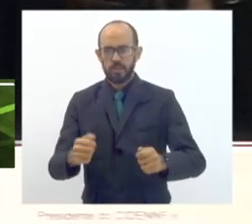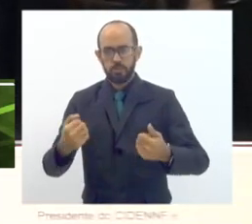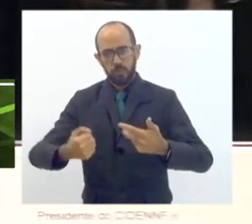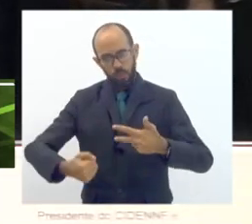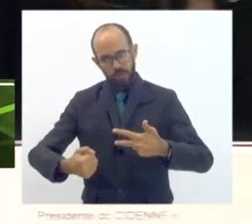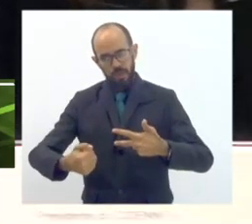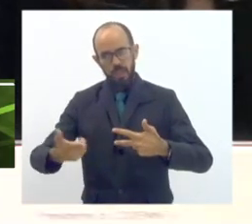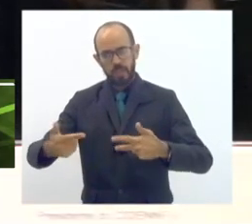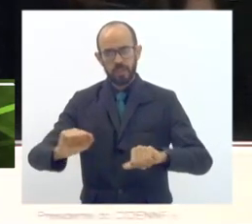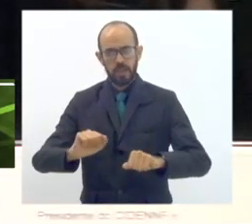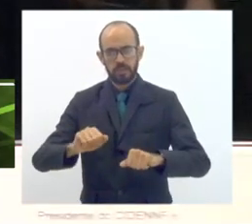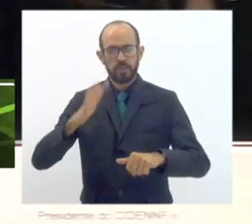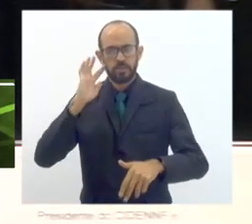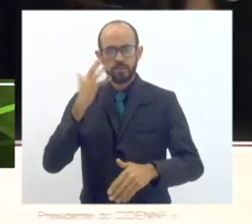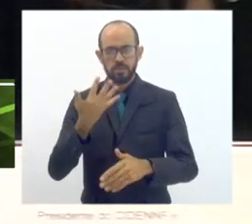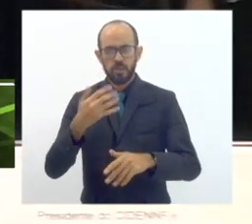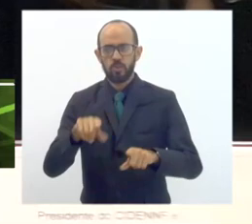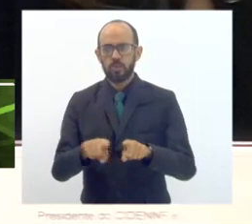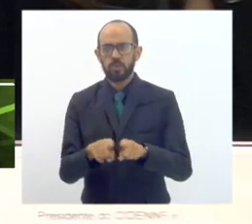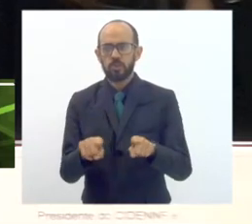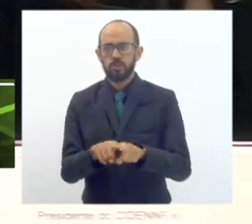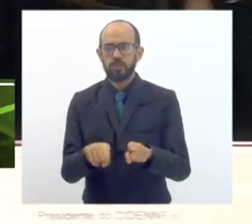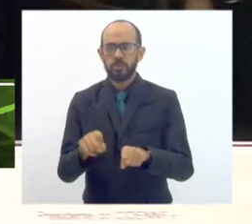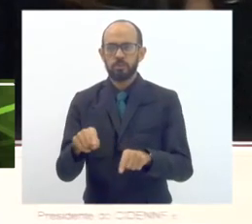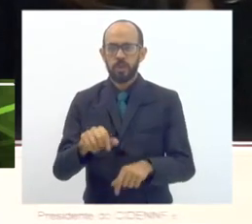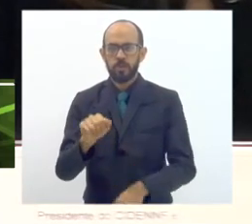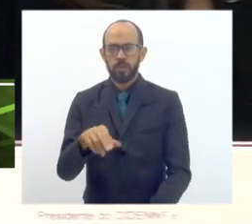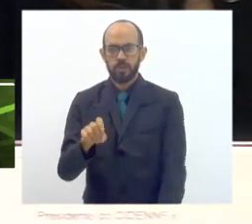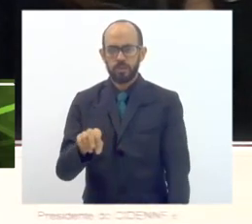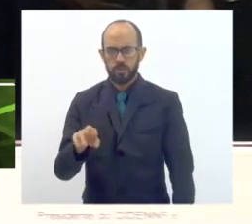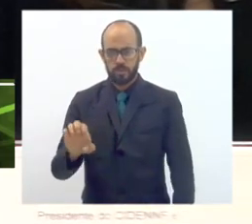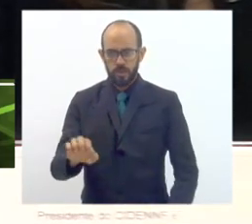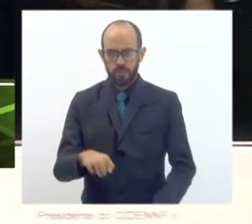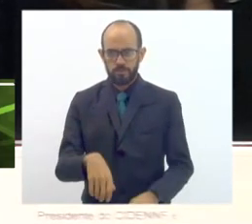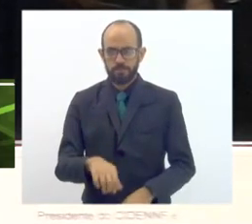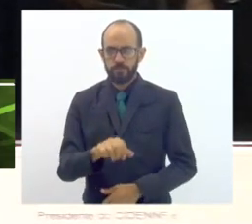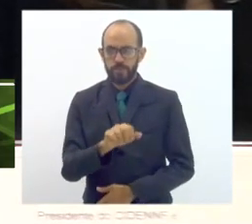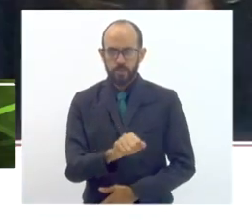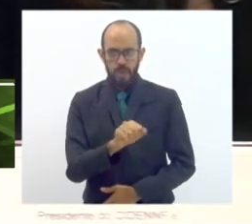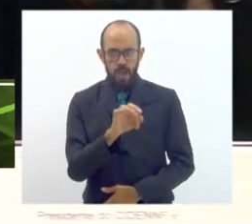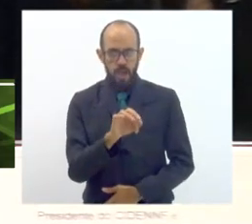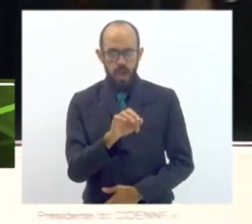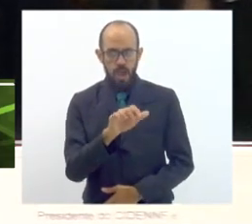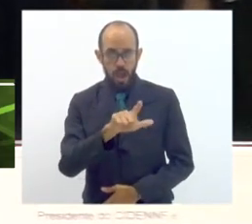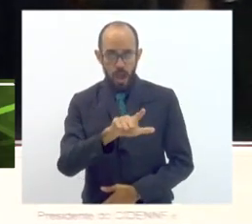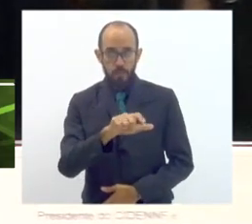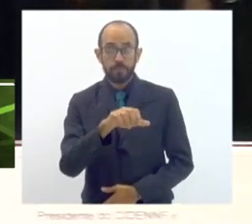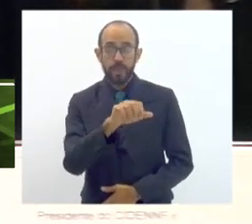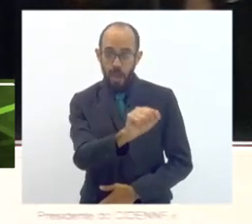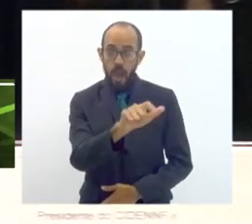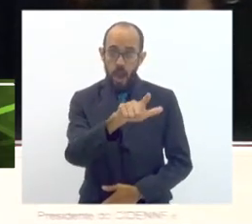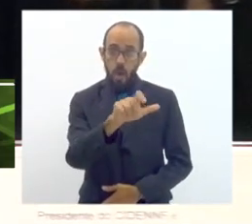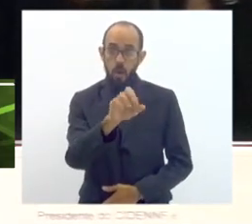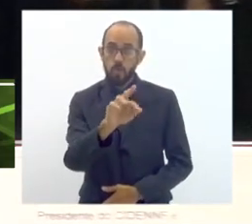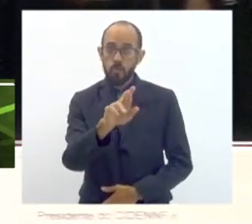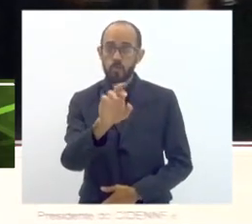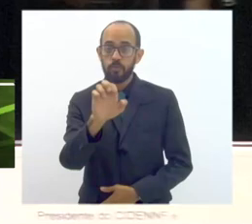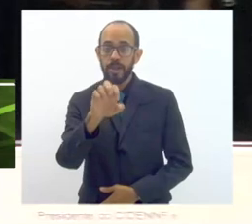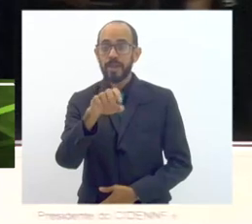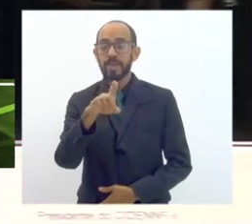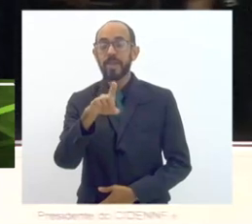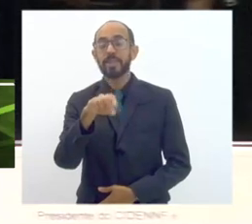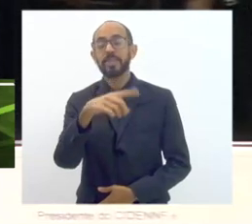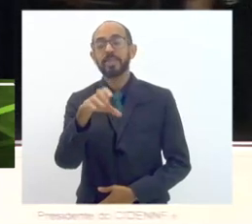querido André, prefeito e presidente da Emerge. Nosso querido Alfredão, hoje ele não cantou, mas ele costuma cantar após um